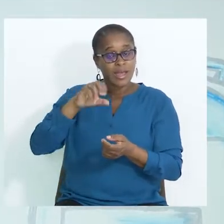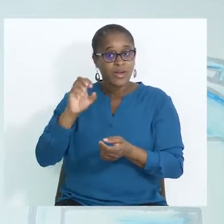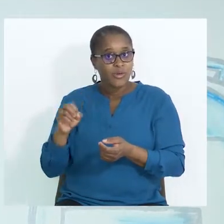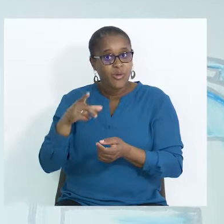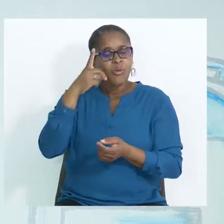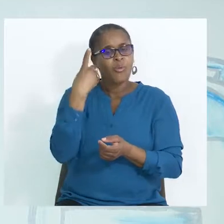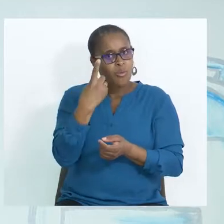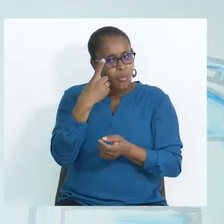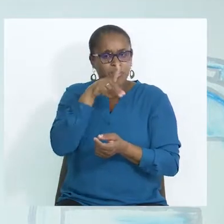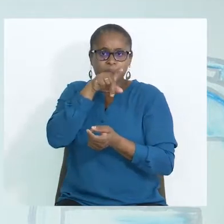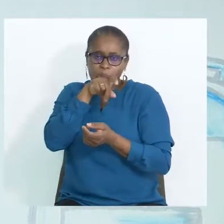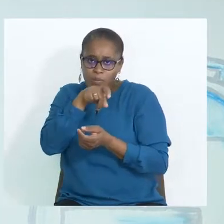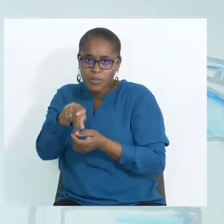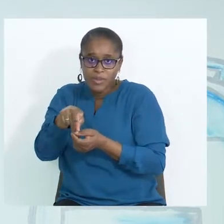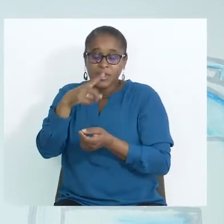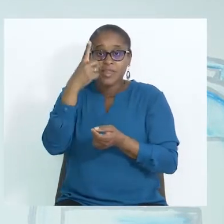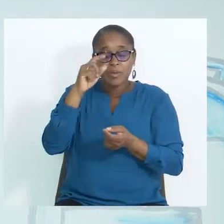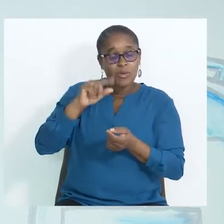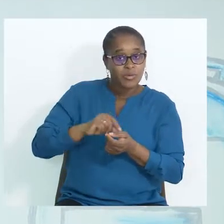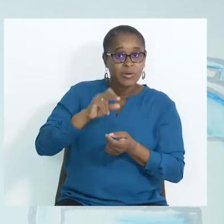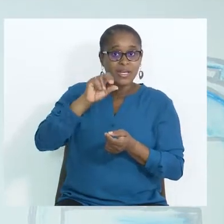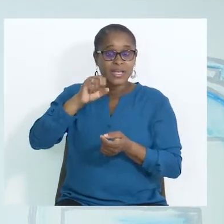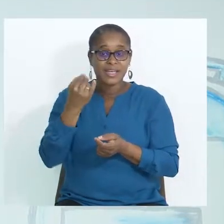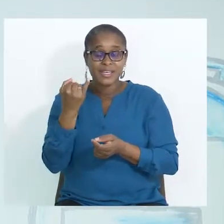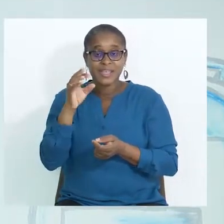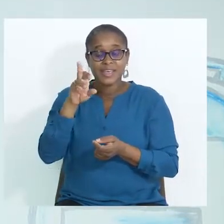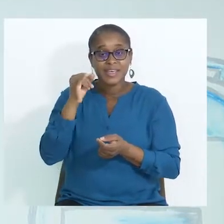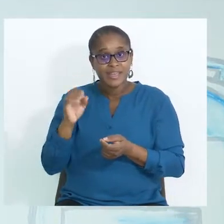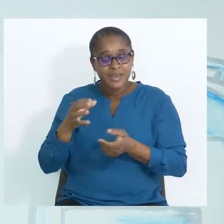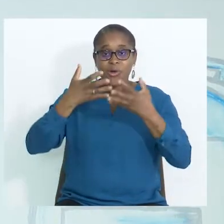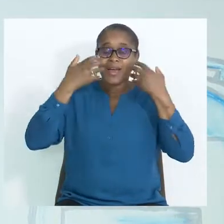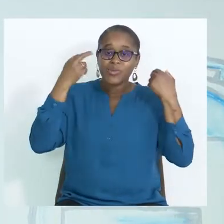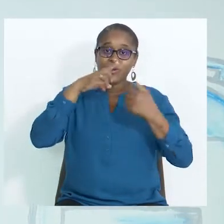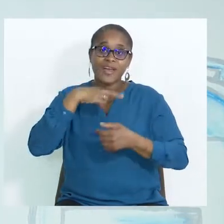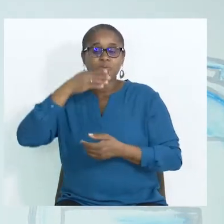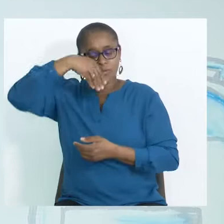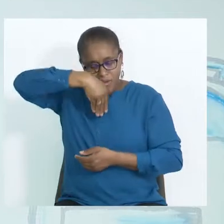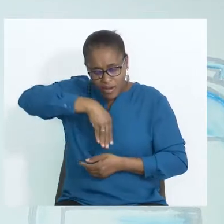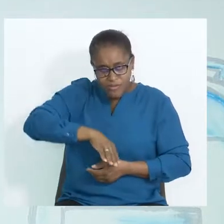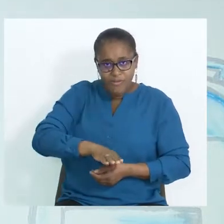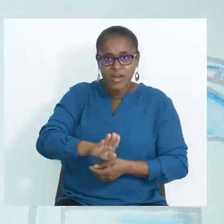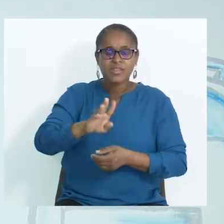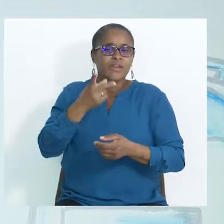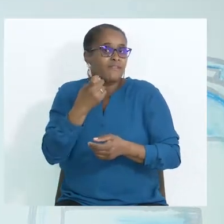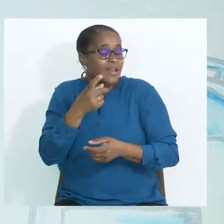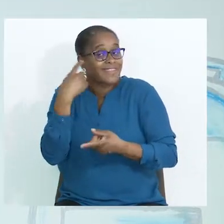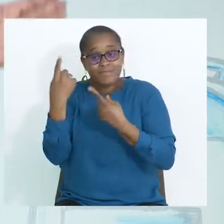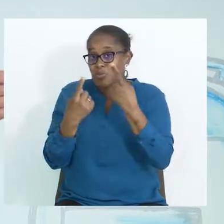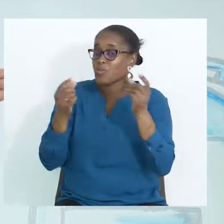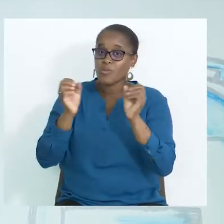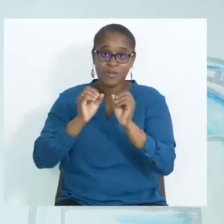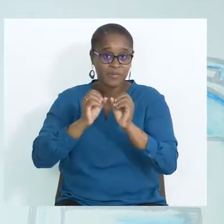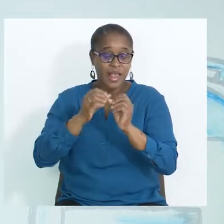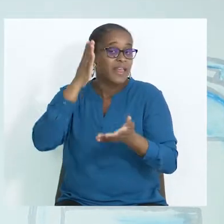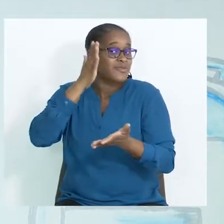uma serpente tinha uma Areal um gato e um elefante não falta